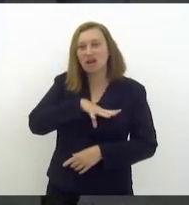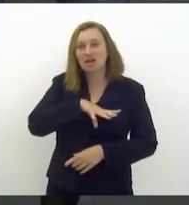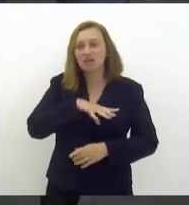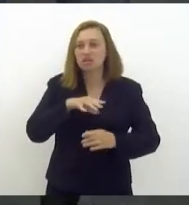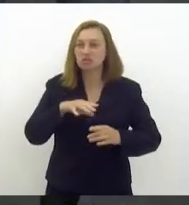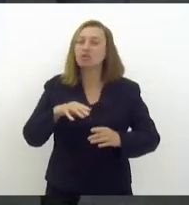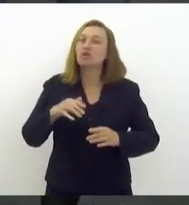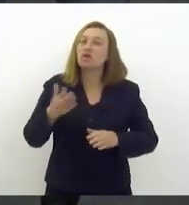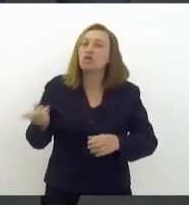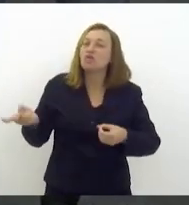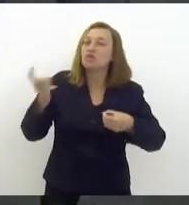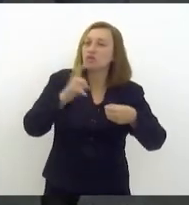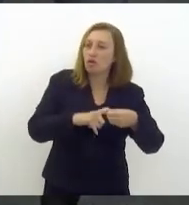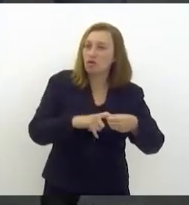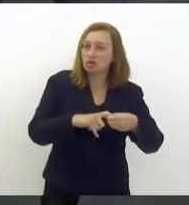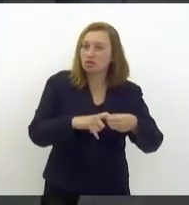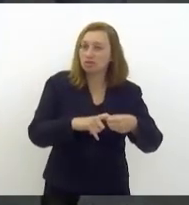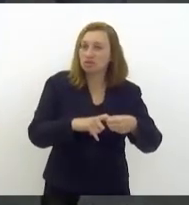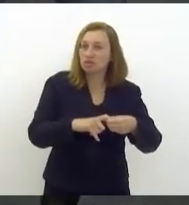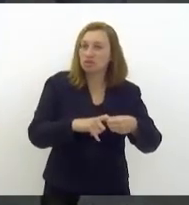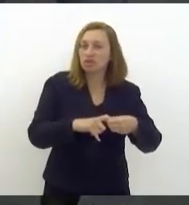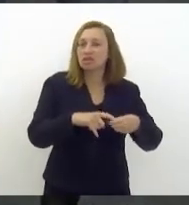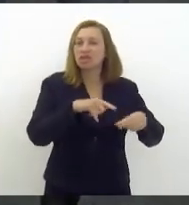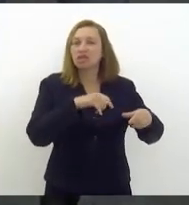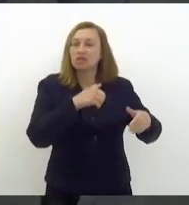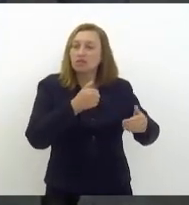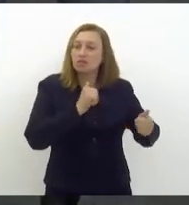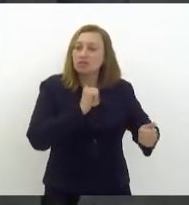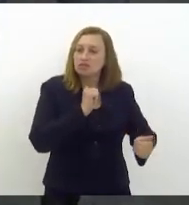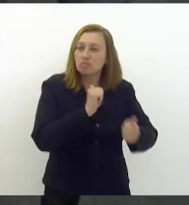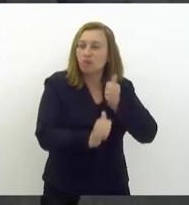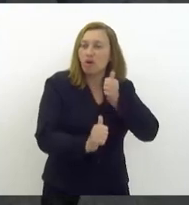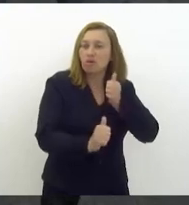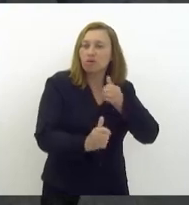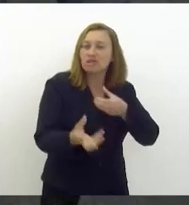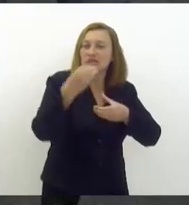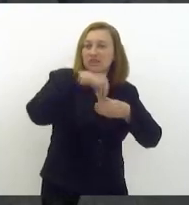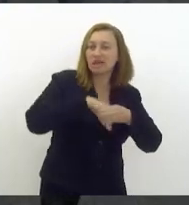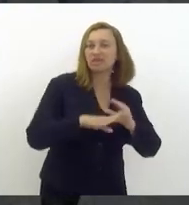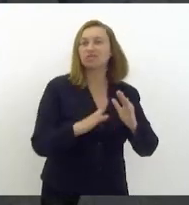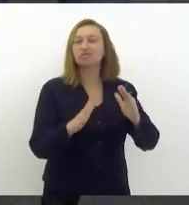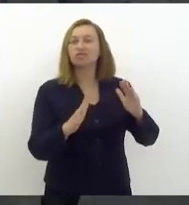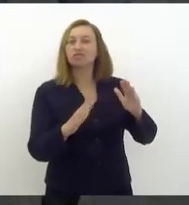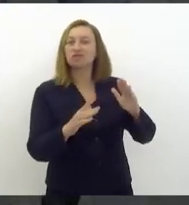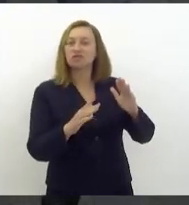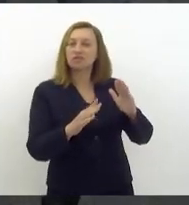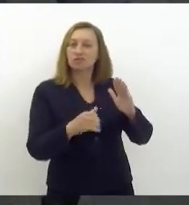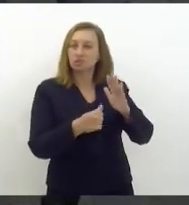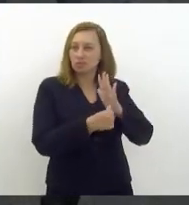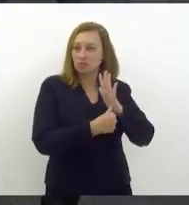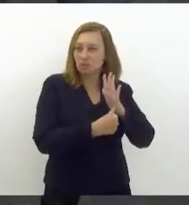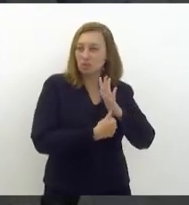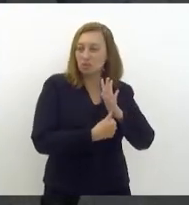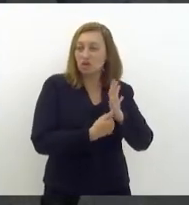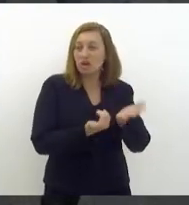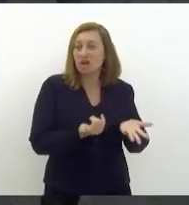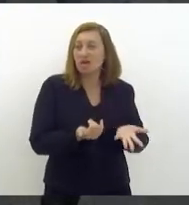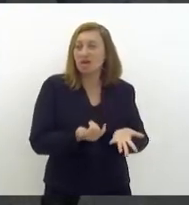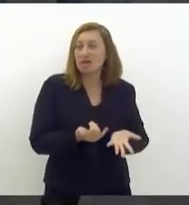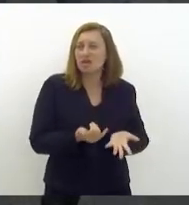a jogar na sua casa ela é impensável que um clube